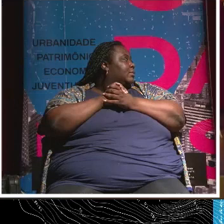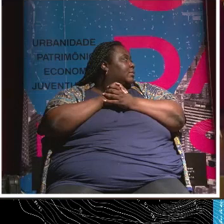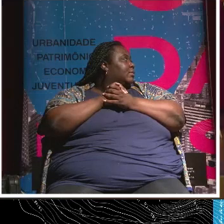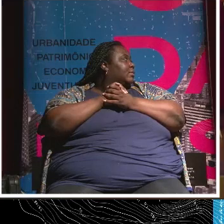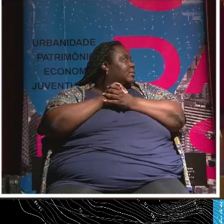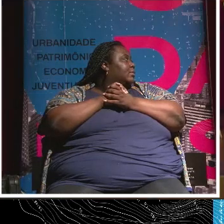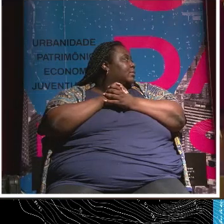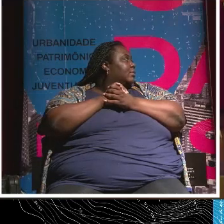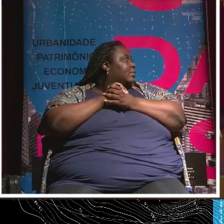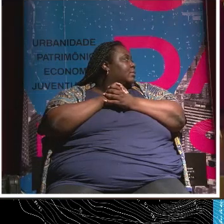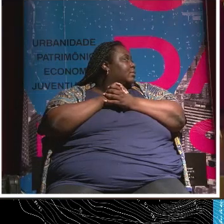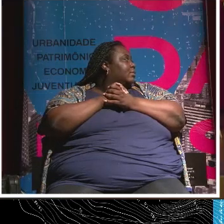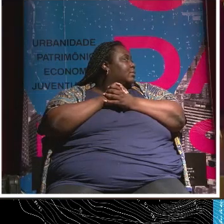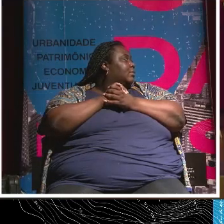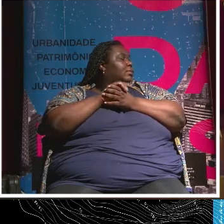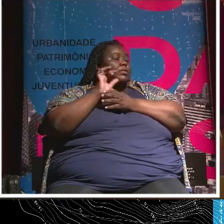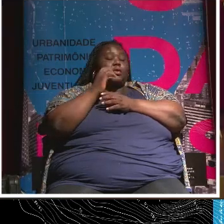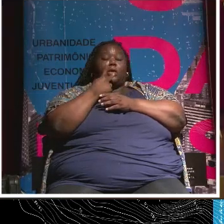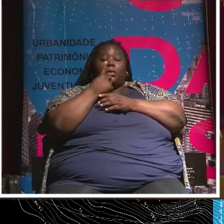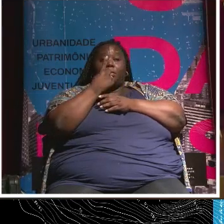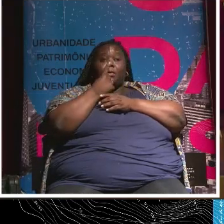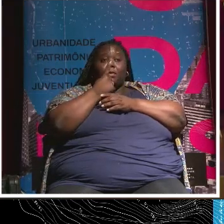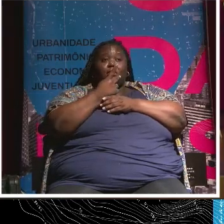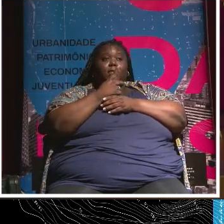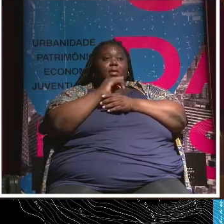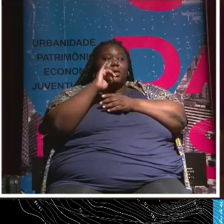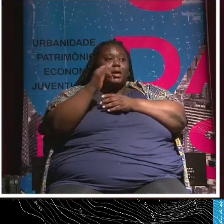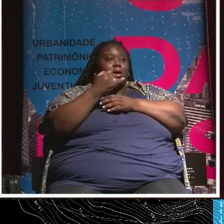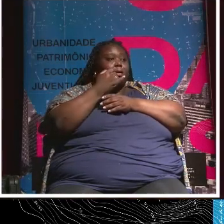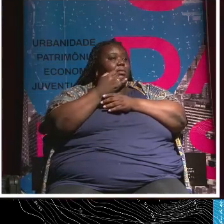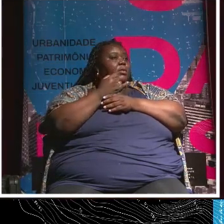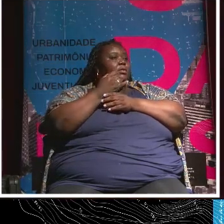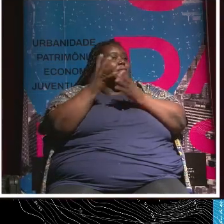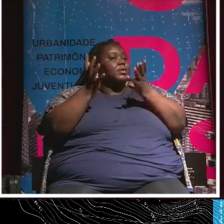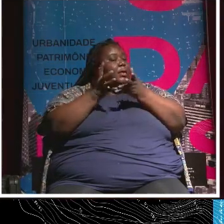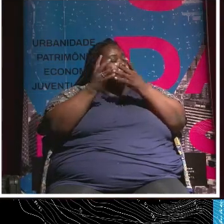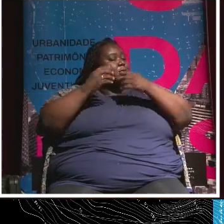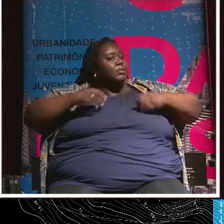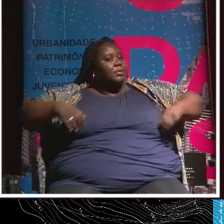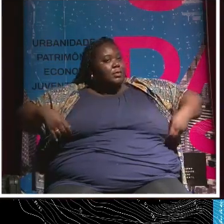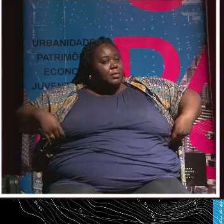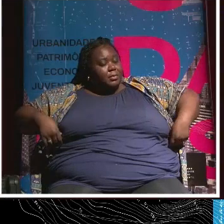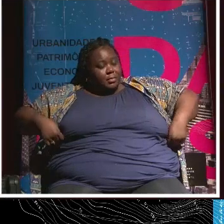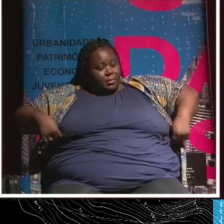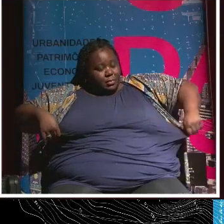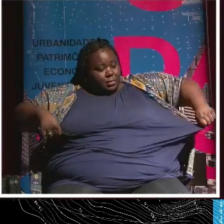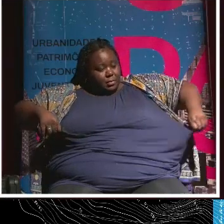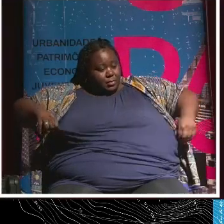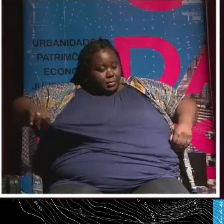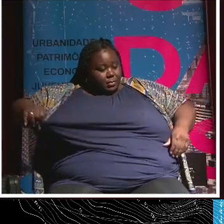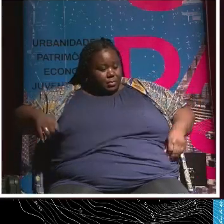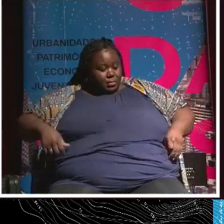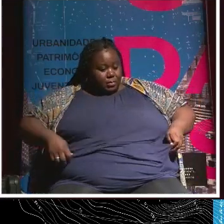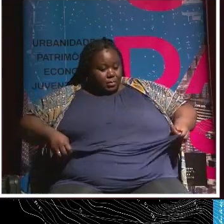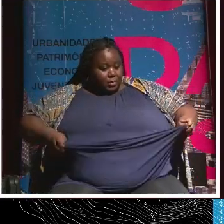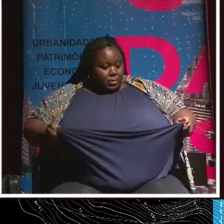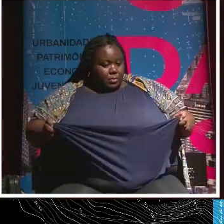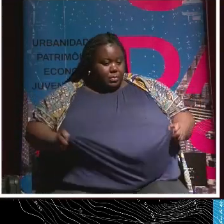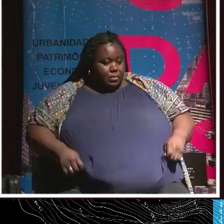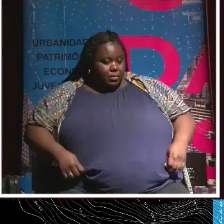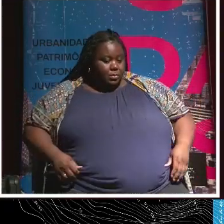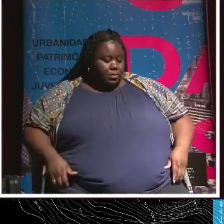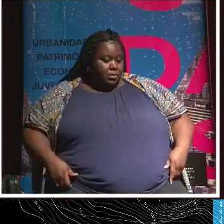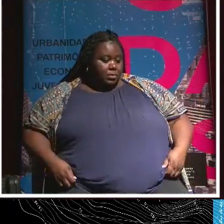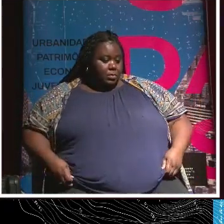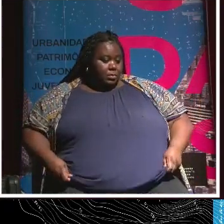Vou fazer só um destaque, aproveitando, Rodrigo, quando você fez a provocação é possível... O que muda,